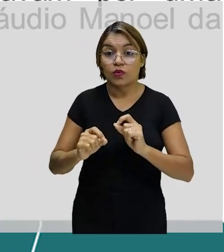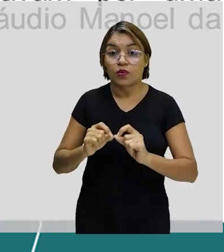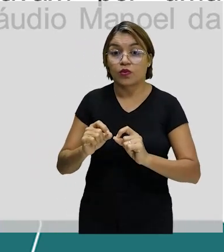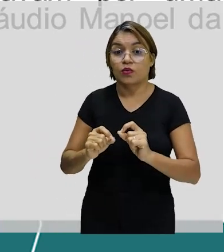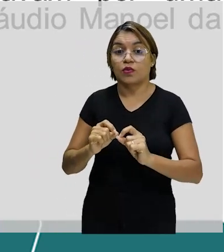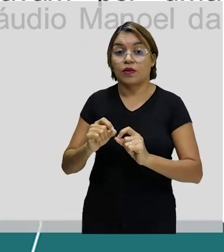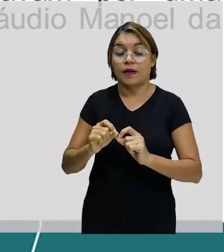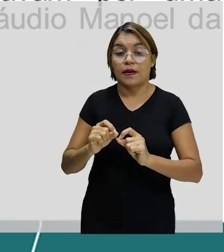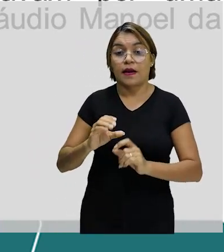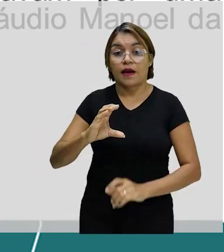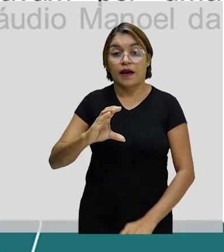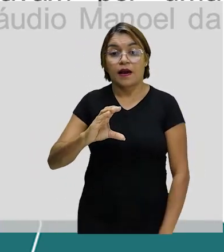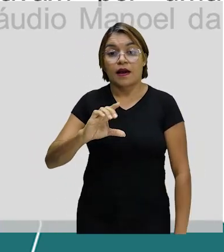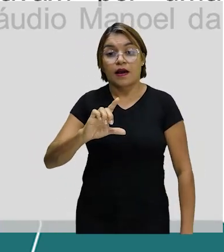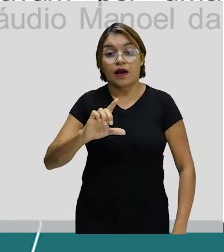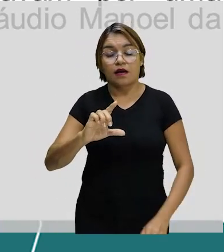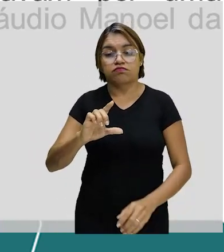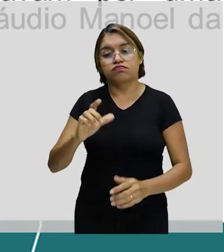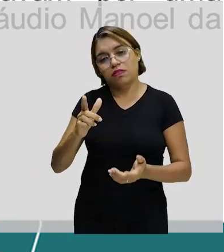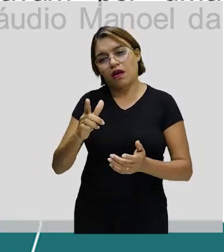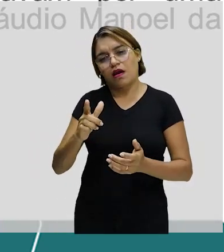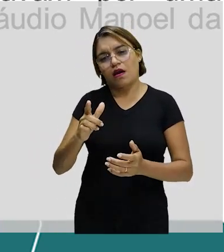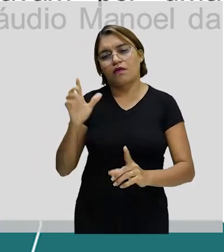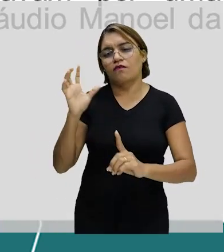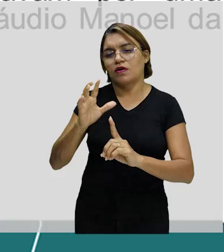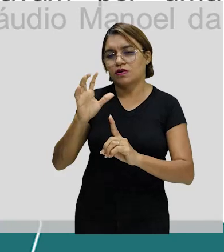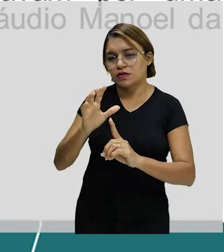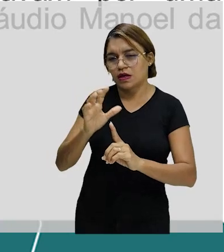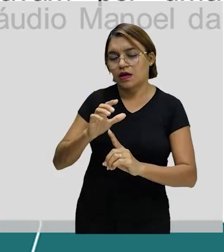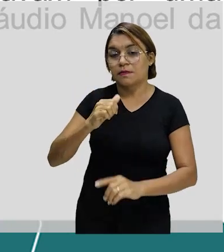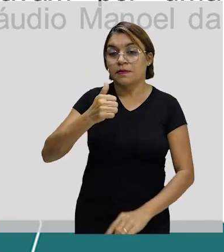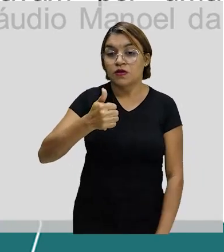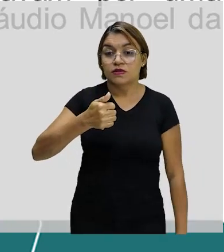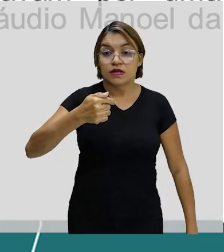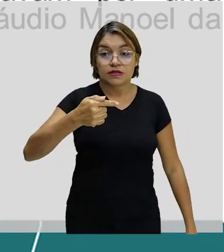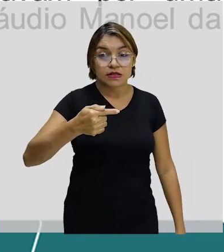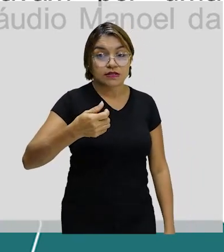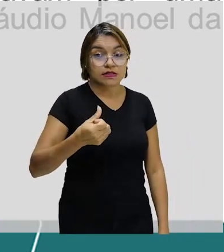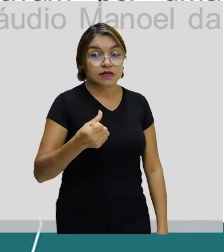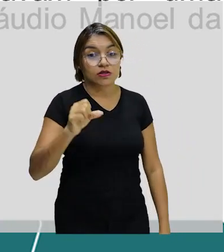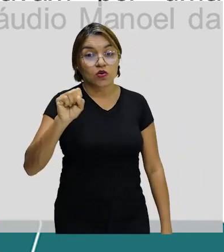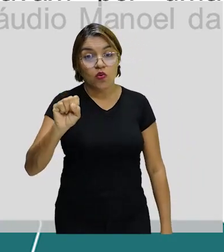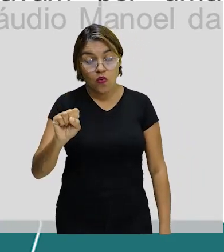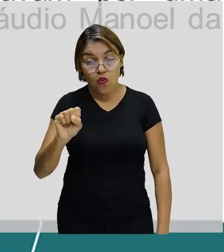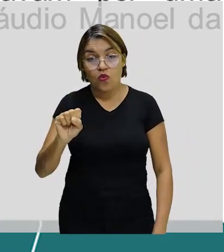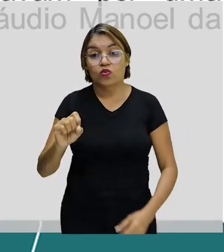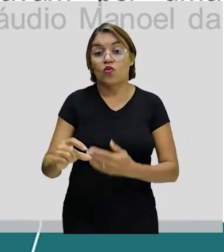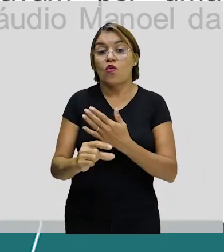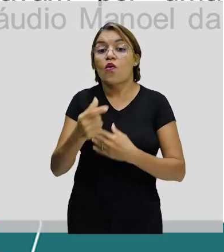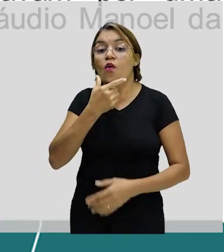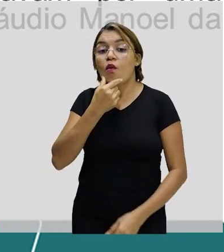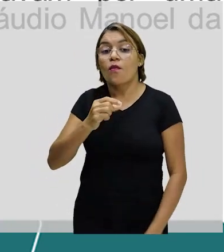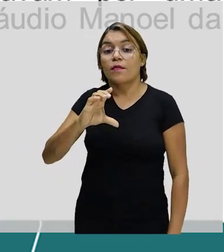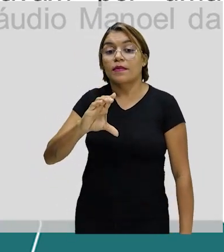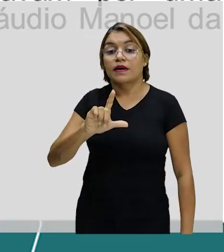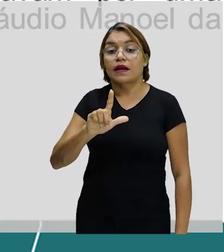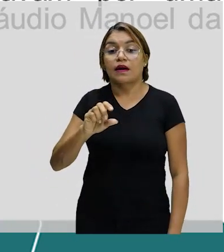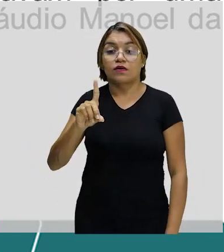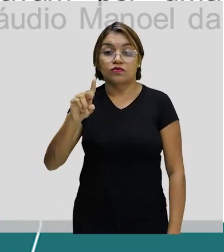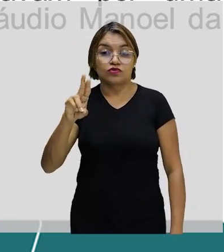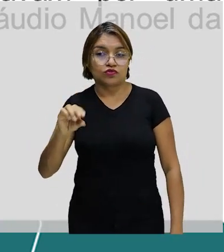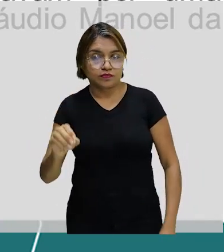de Cláudio Manuel da Costa, em 1768. E, ademais, a fundação da Arcádia Ultramarina, em Vila